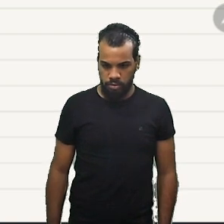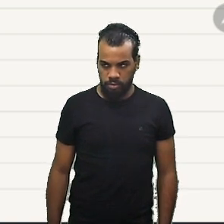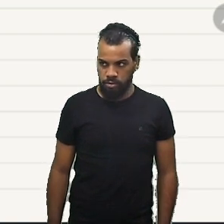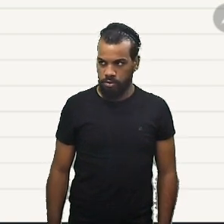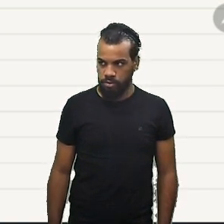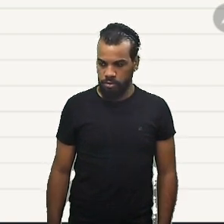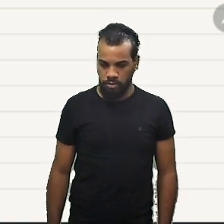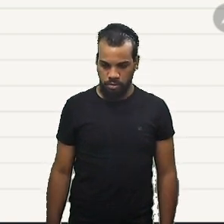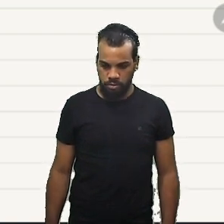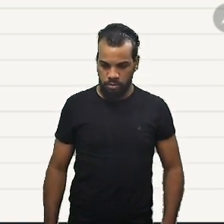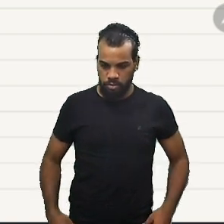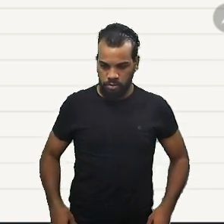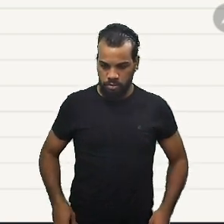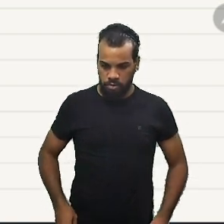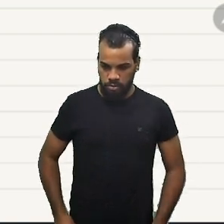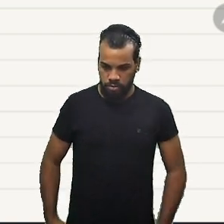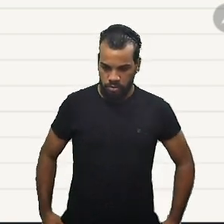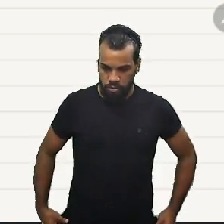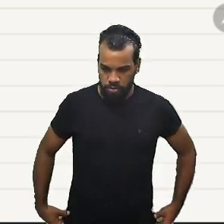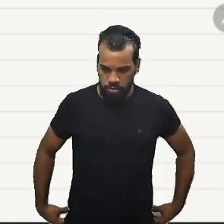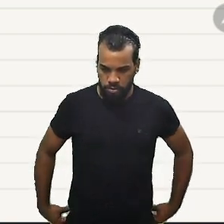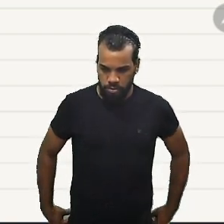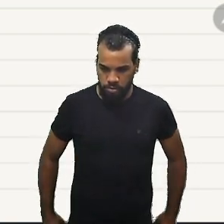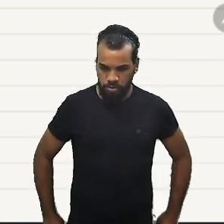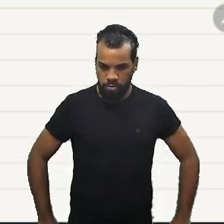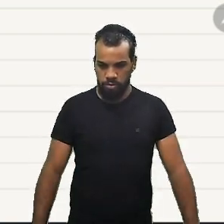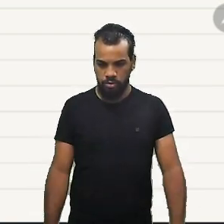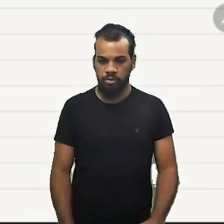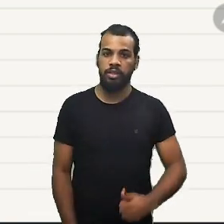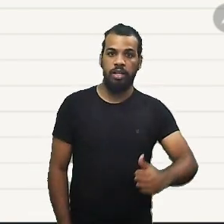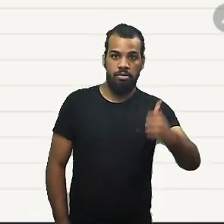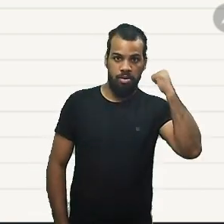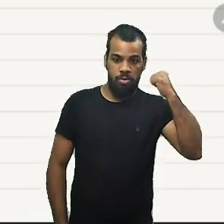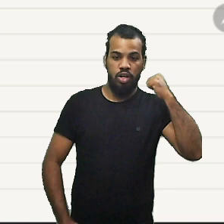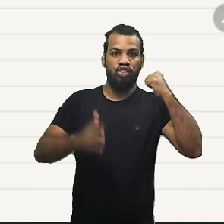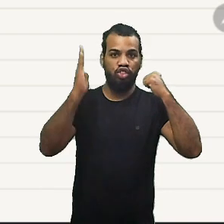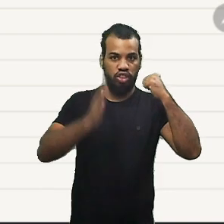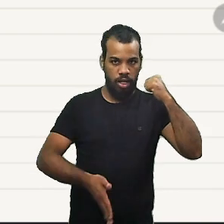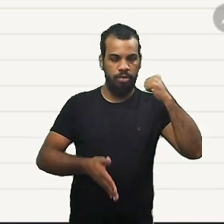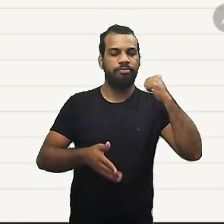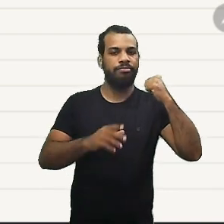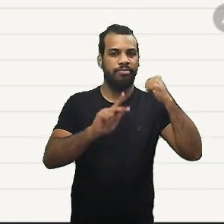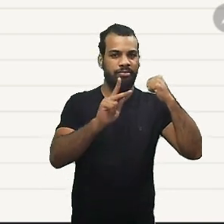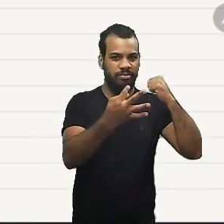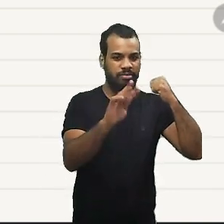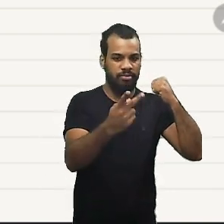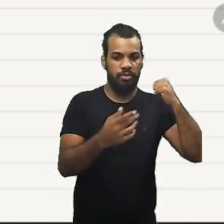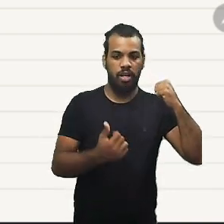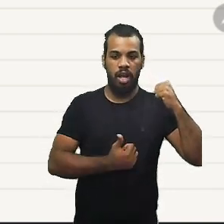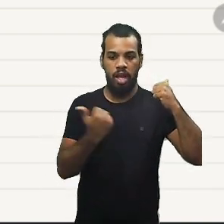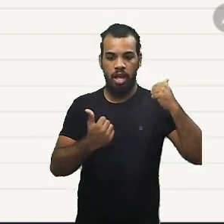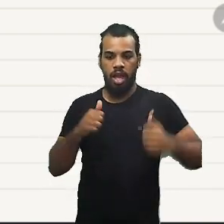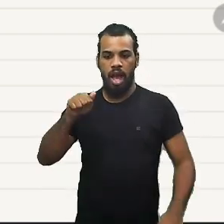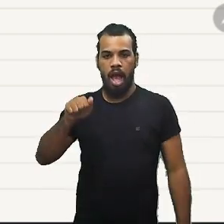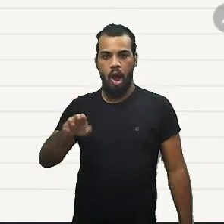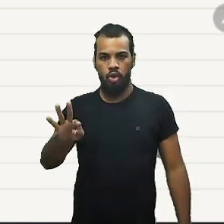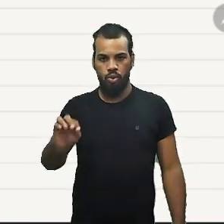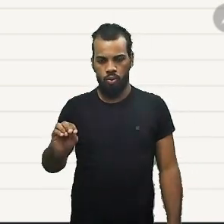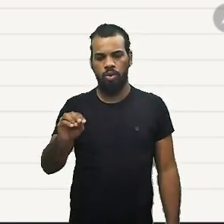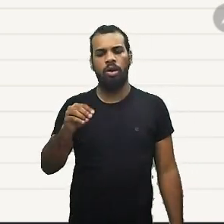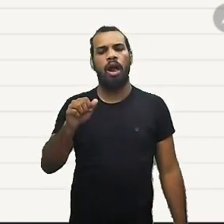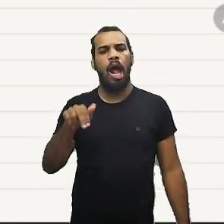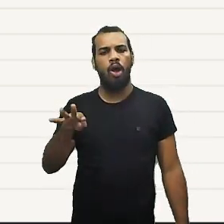autotrófica. A primeira teoria é heterotrófica. A segunda vai ser a teoria autotrófica. E assim, essa